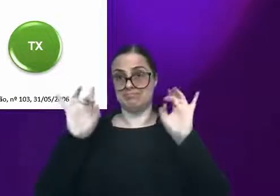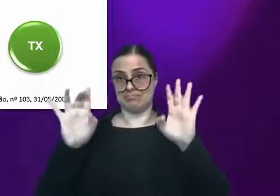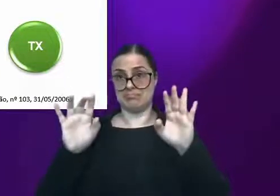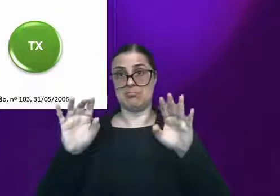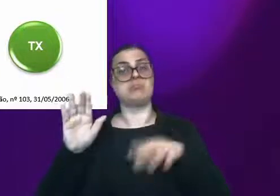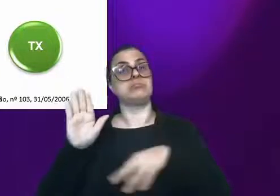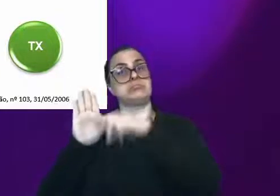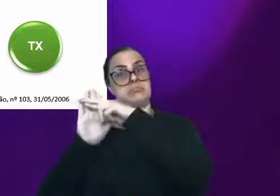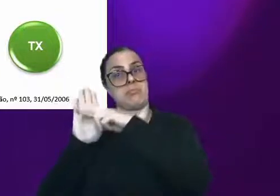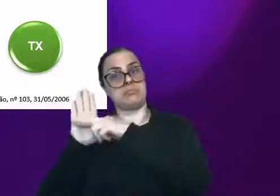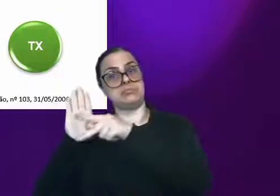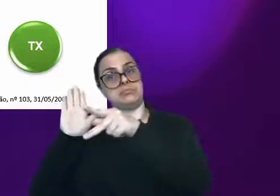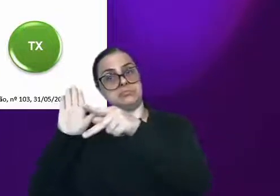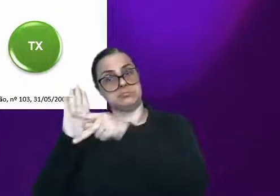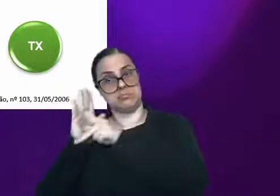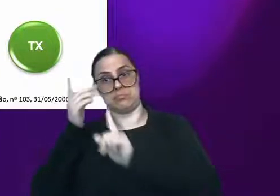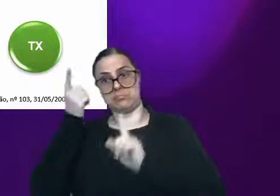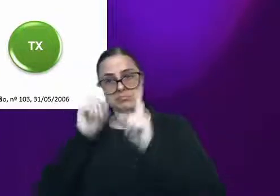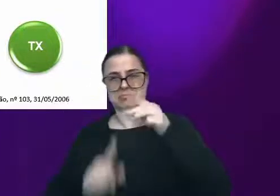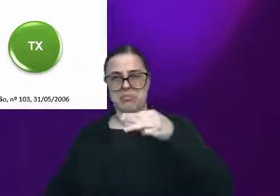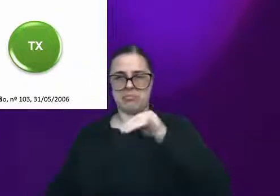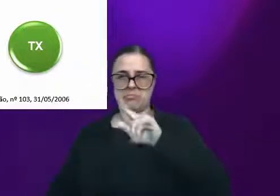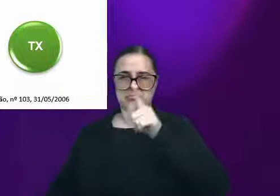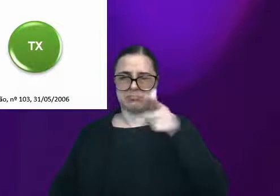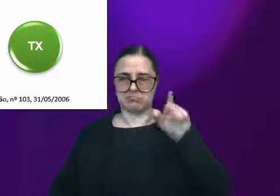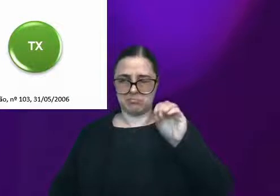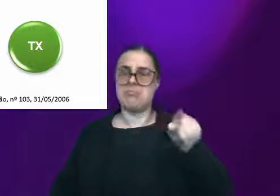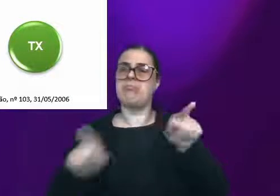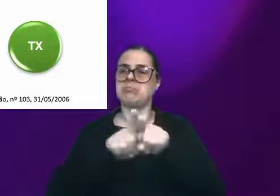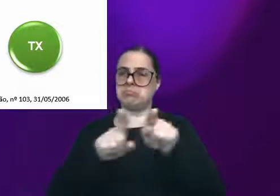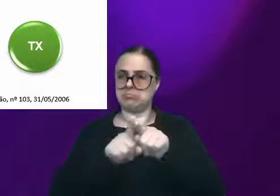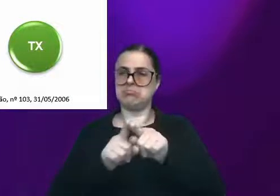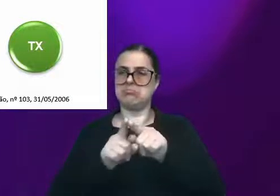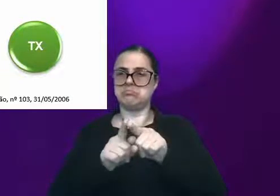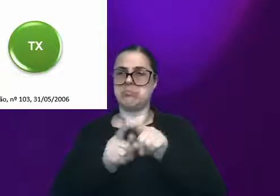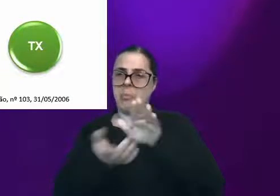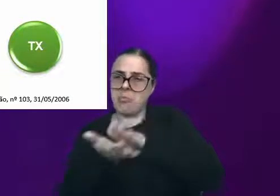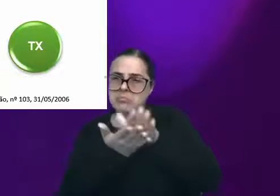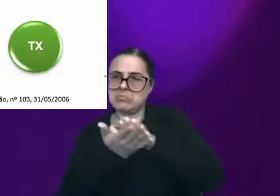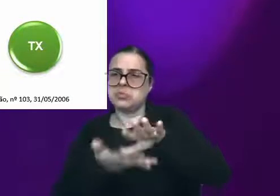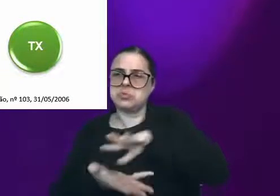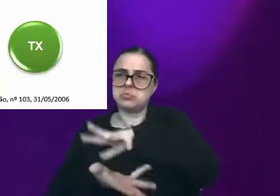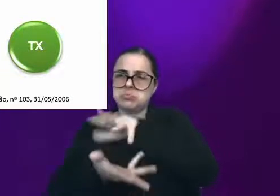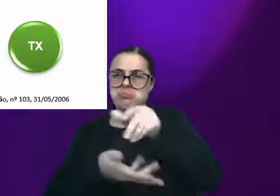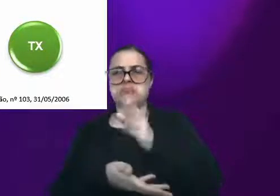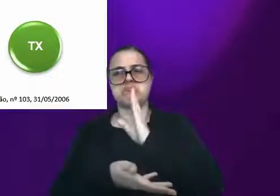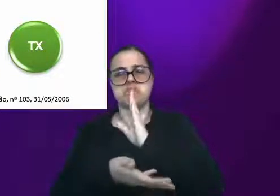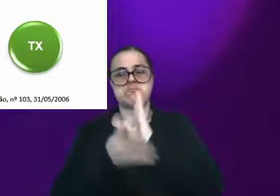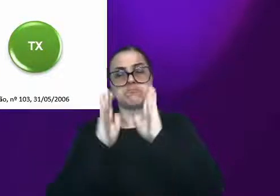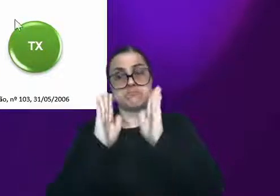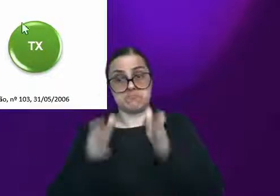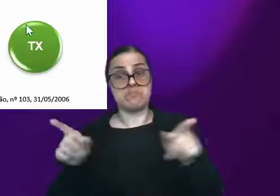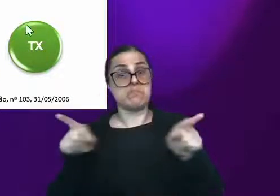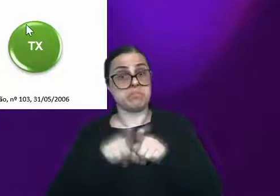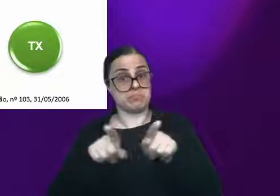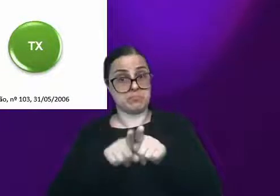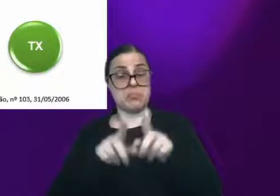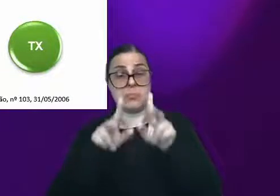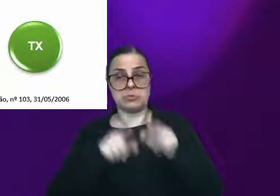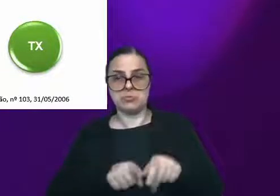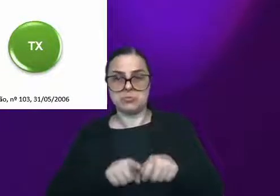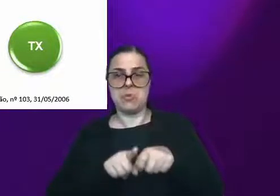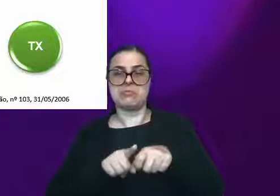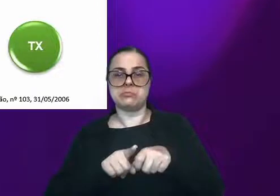já estava bem estabelecido na literatura mundial, e essa sequência dos meses que eu comentei já até chegar